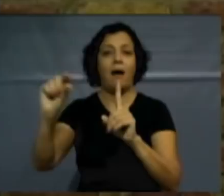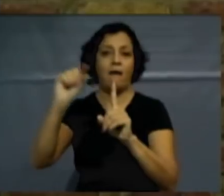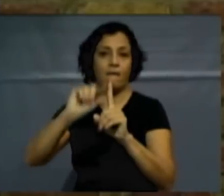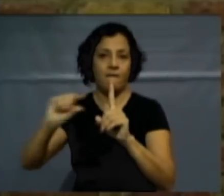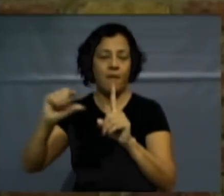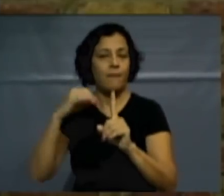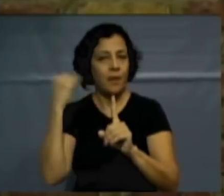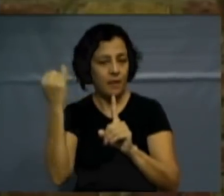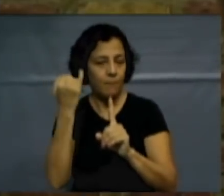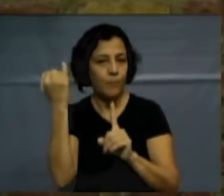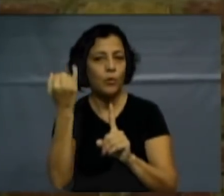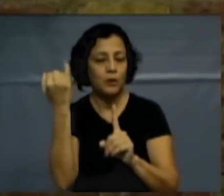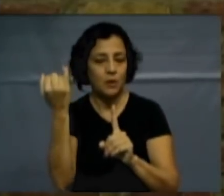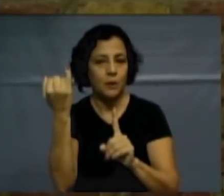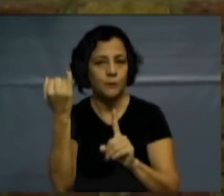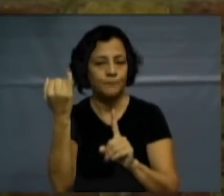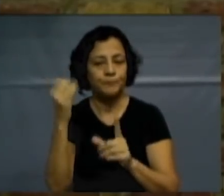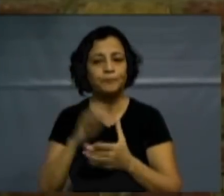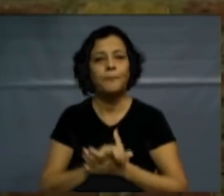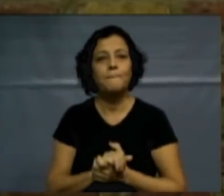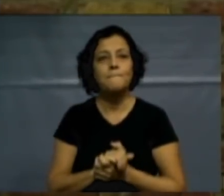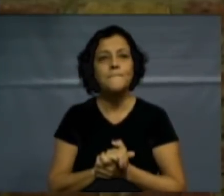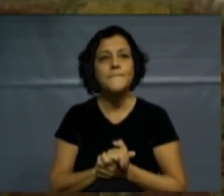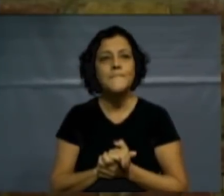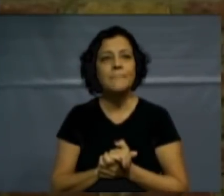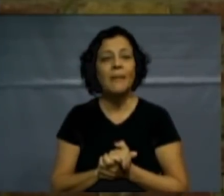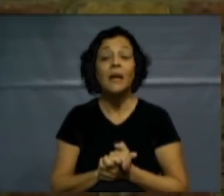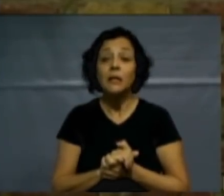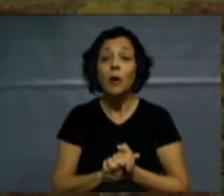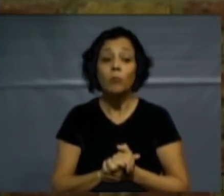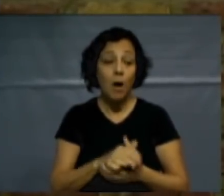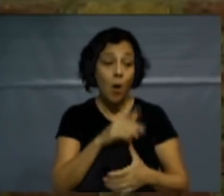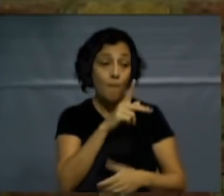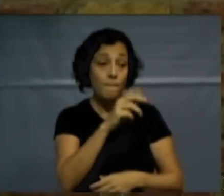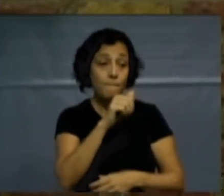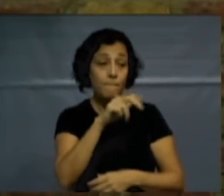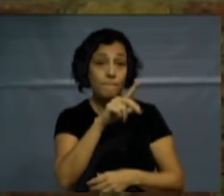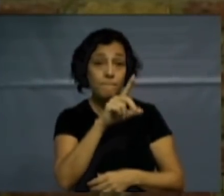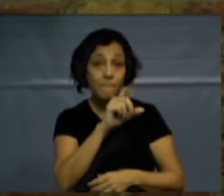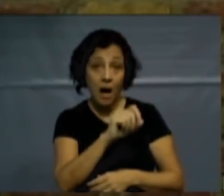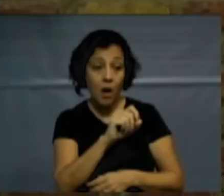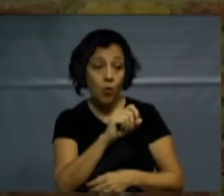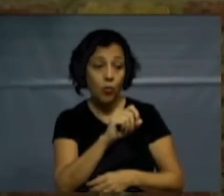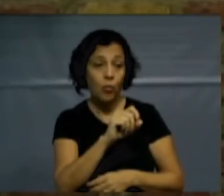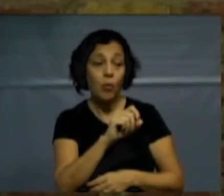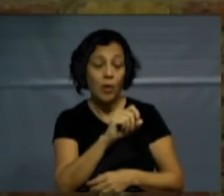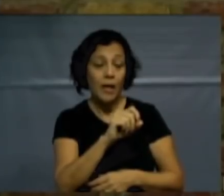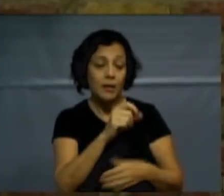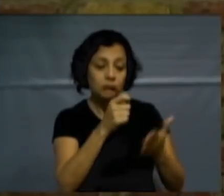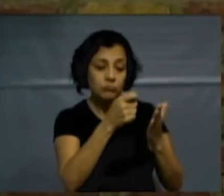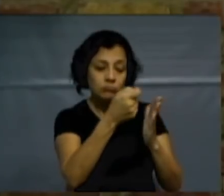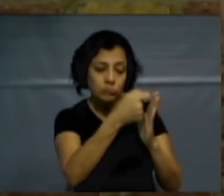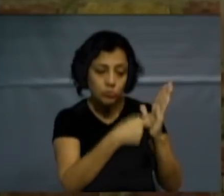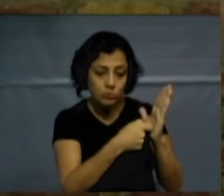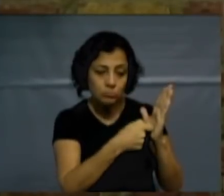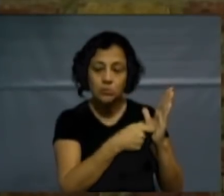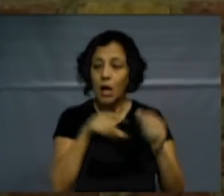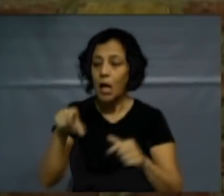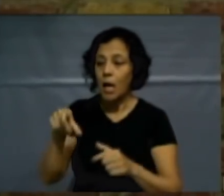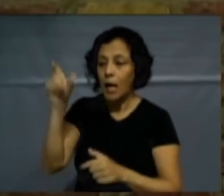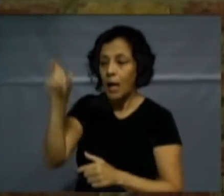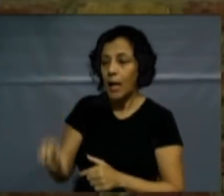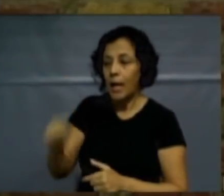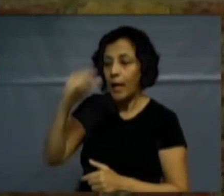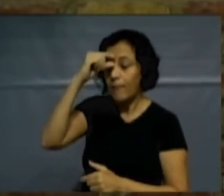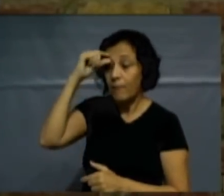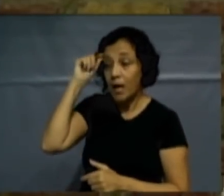mesmo versículo, ele acrescenta mais ideias. Nós vamos ter uma compreensão além daquilo que a gente